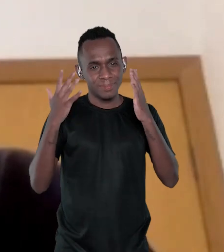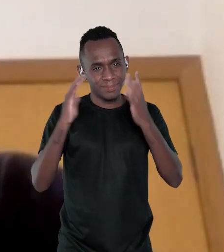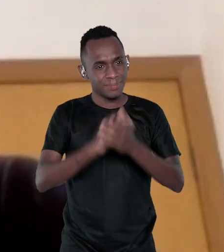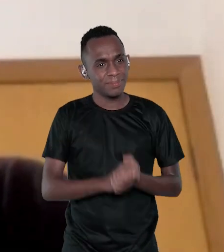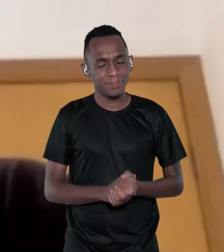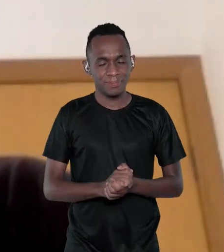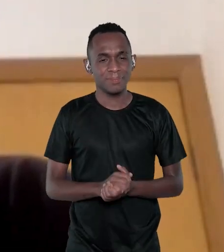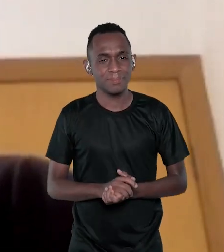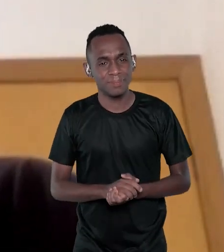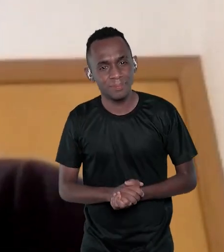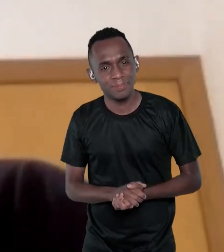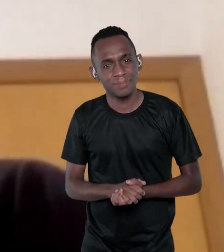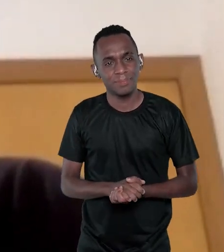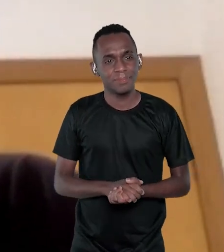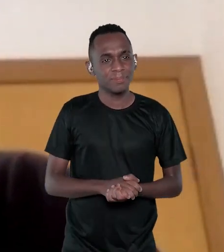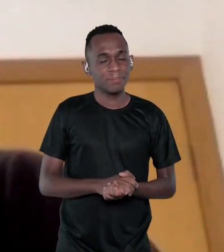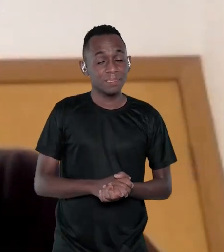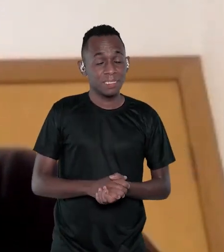Horizonte.